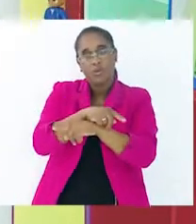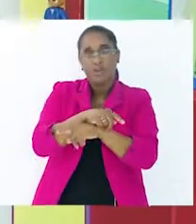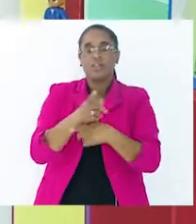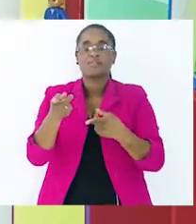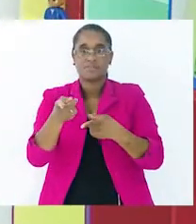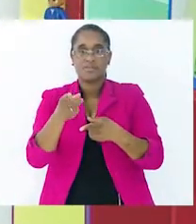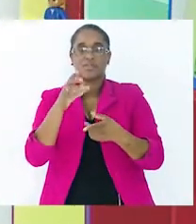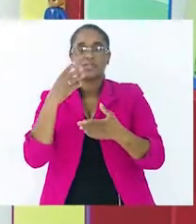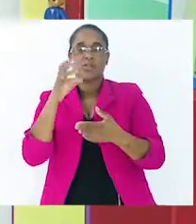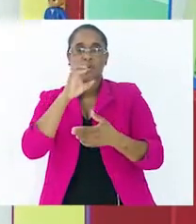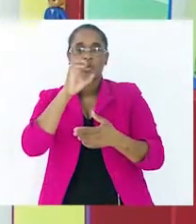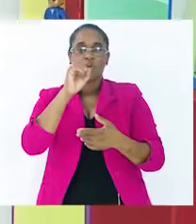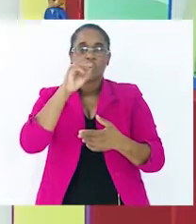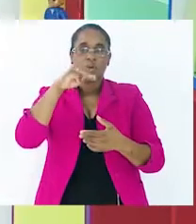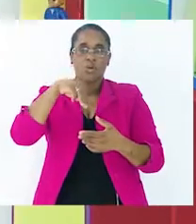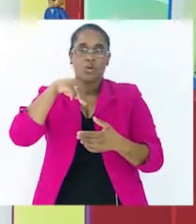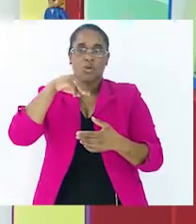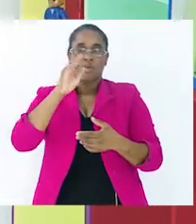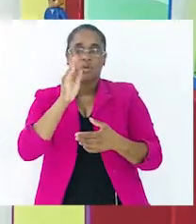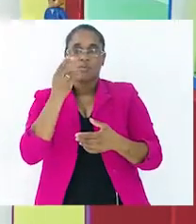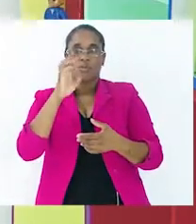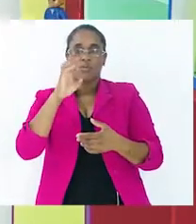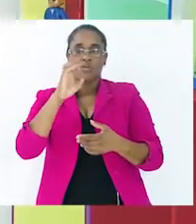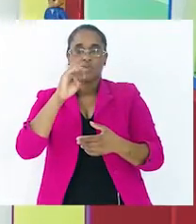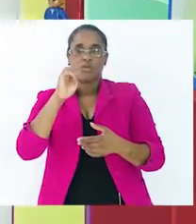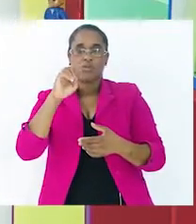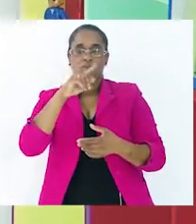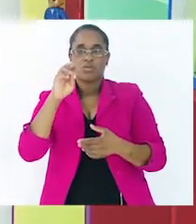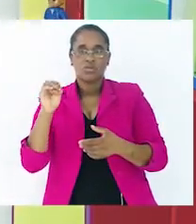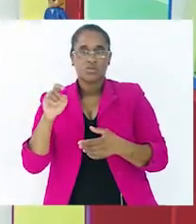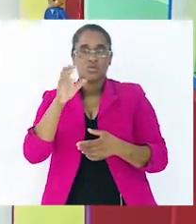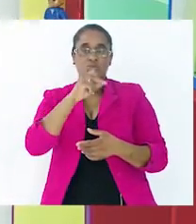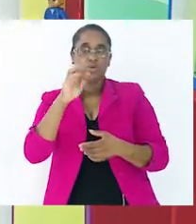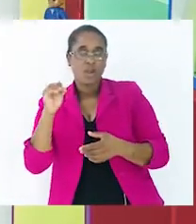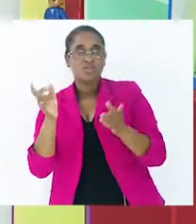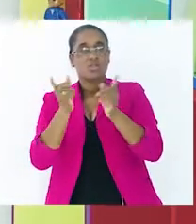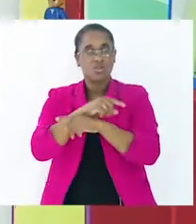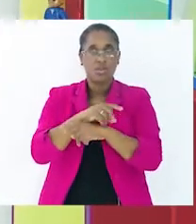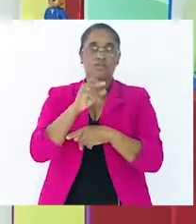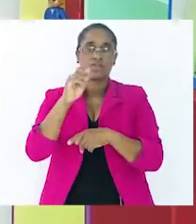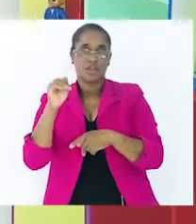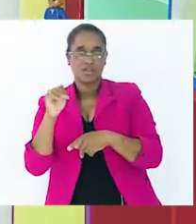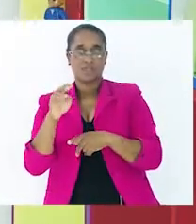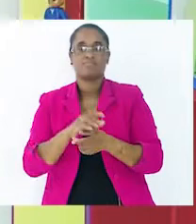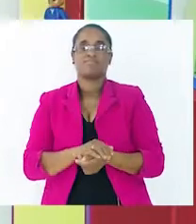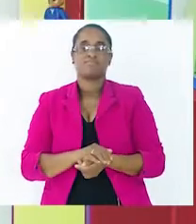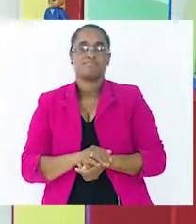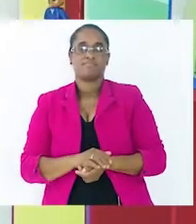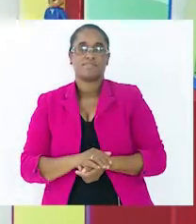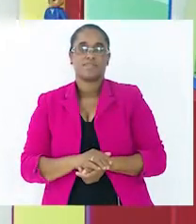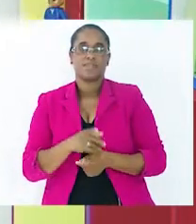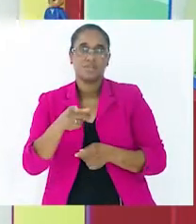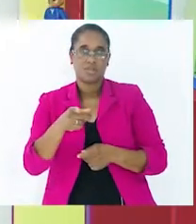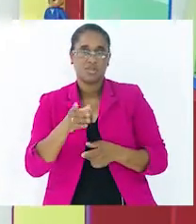substituiu confusões por as. Então, as que está lá é uma palavra que está a substituir outra. Por isso,